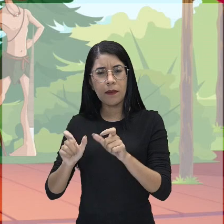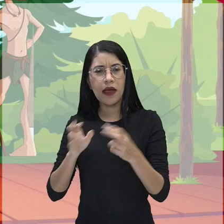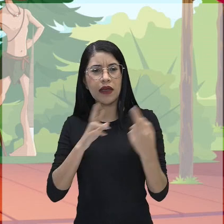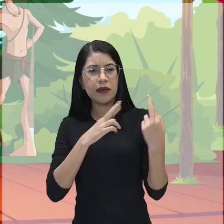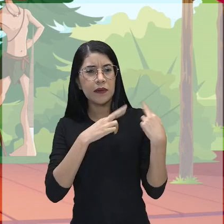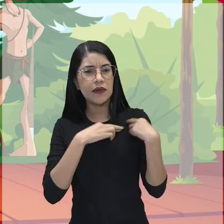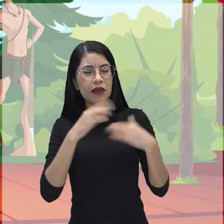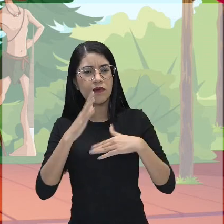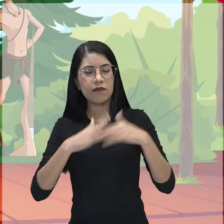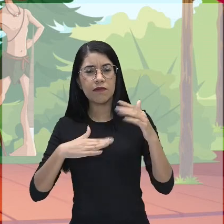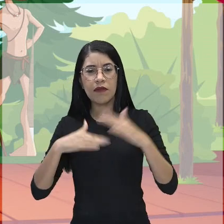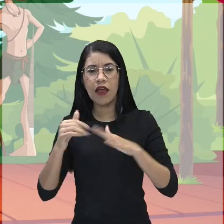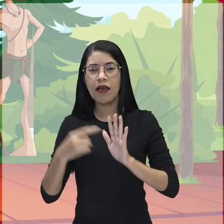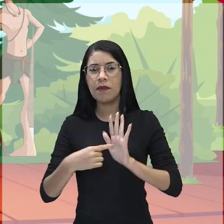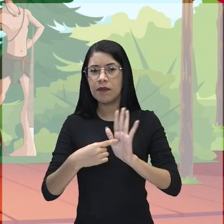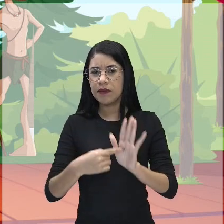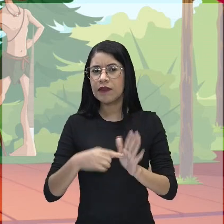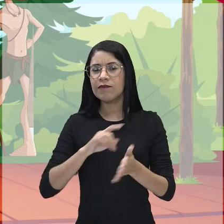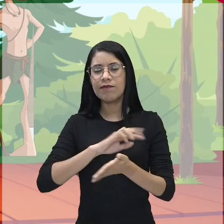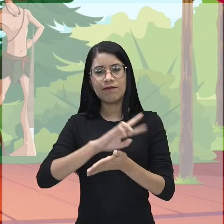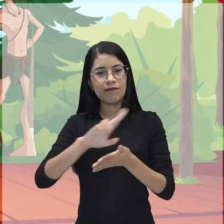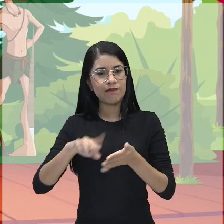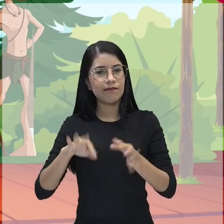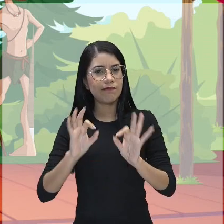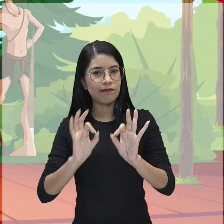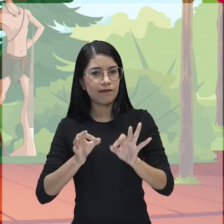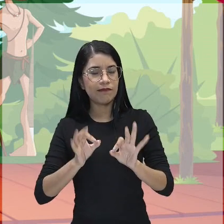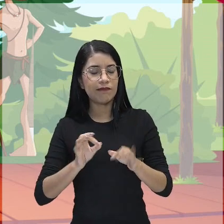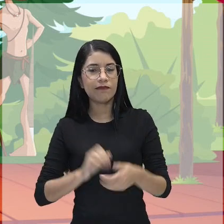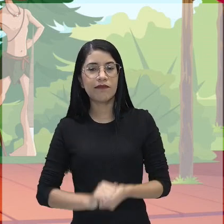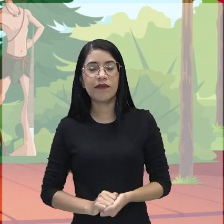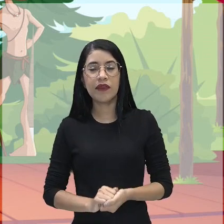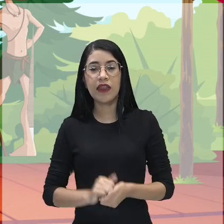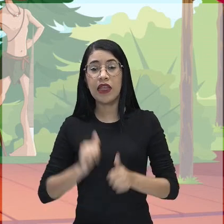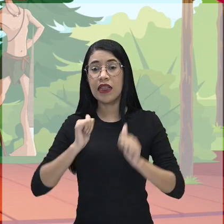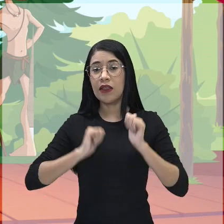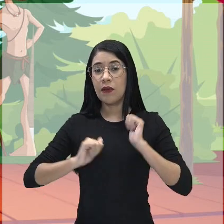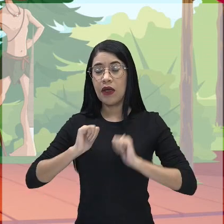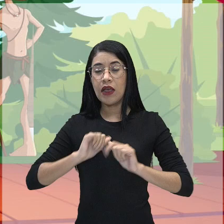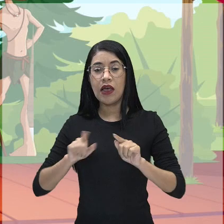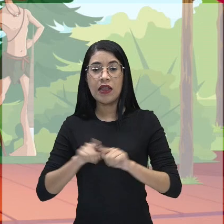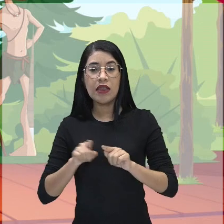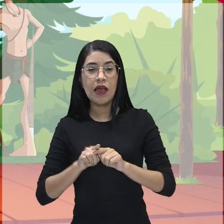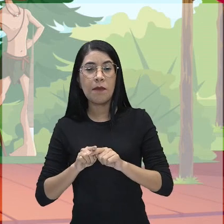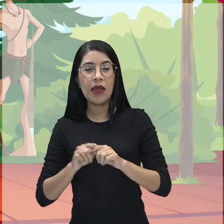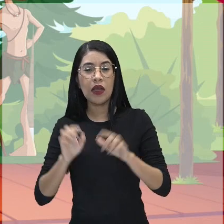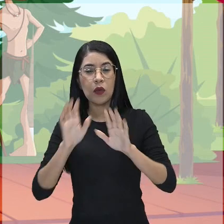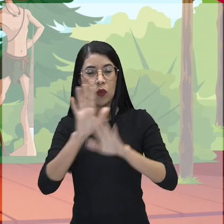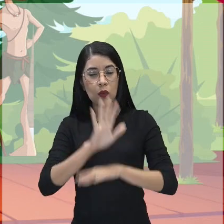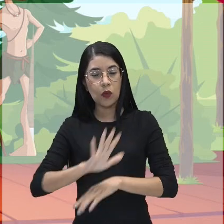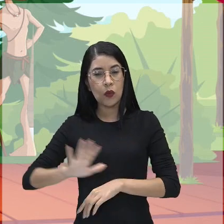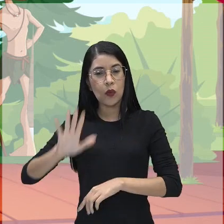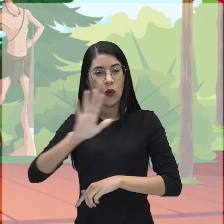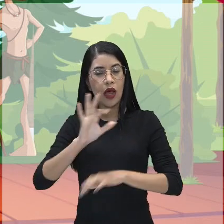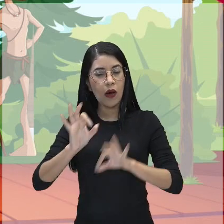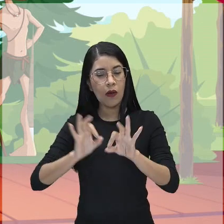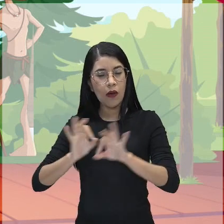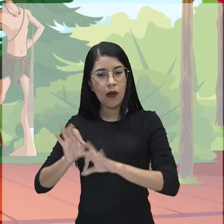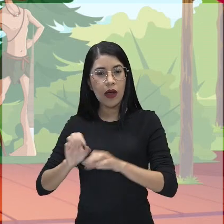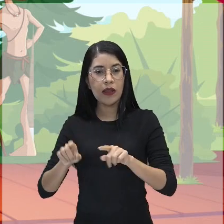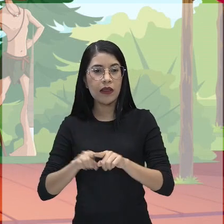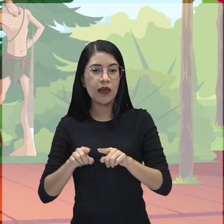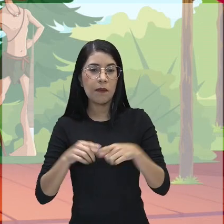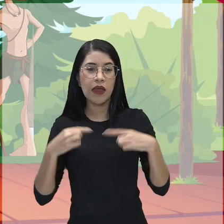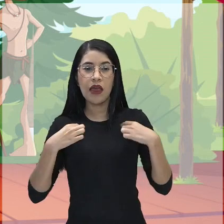vocês já foram apresentados? Os atores, quem é cenógrafo, que trabalha com cenário, figurinista, que